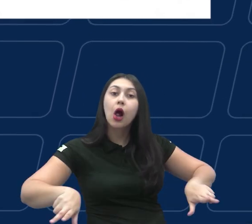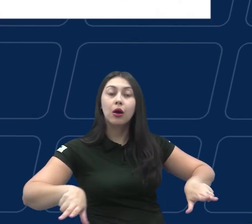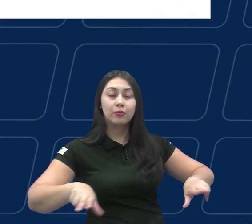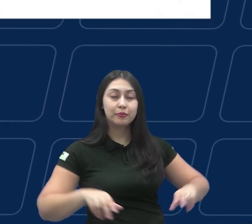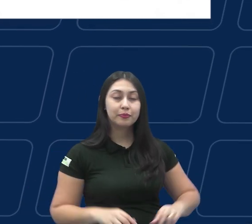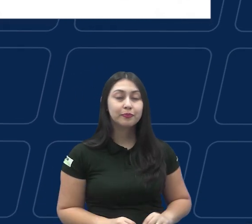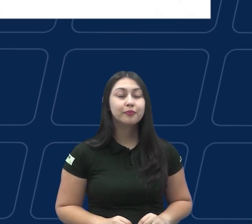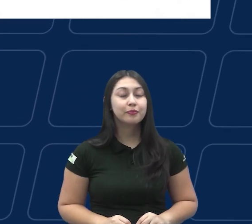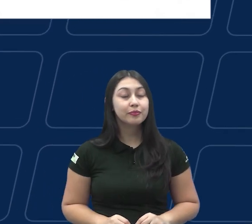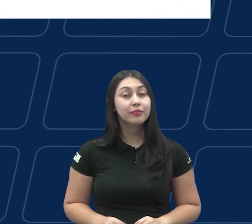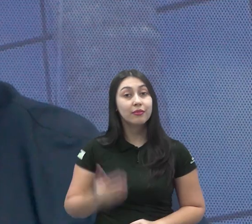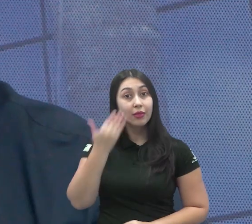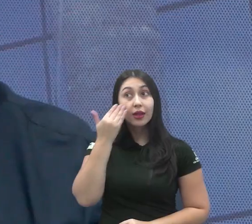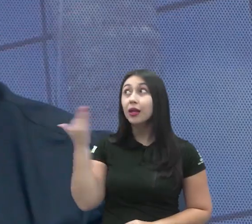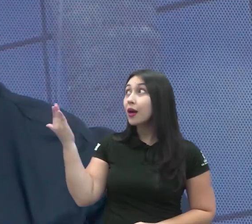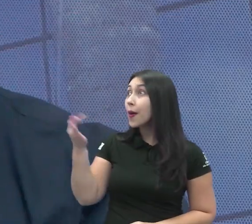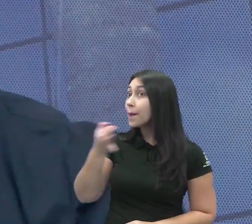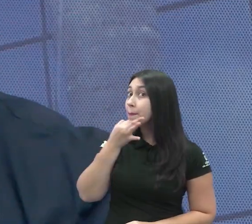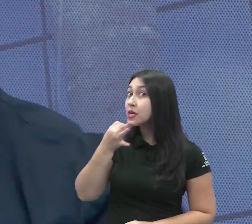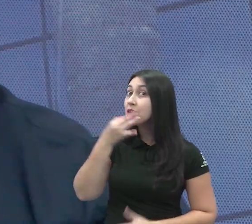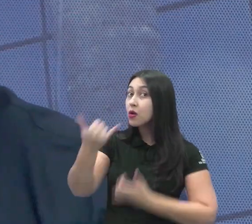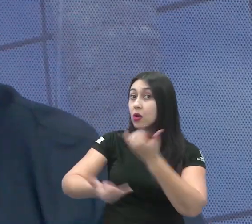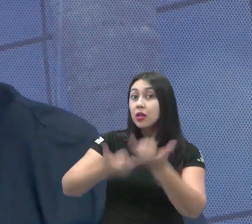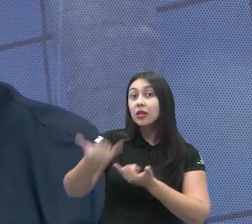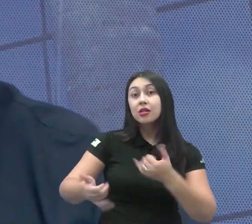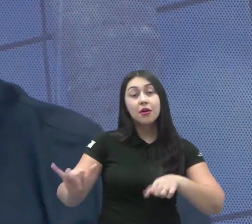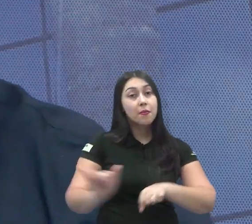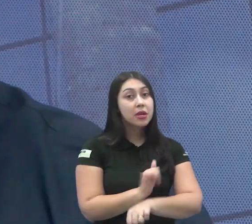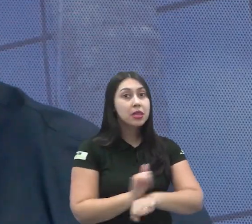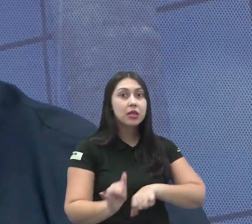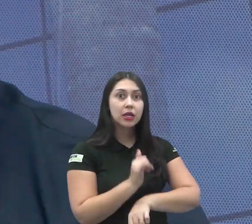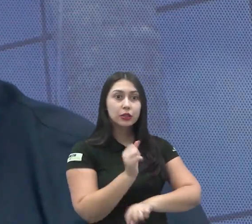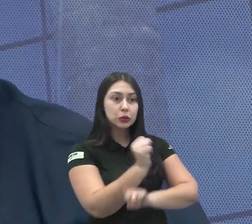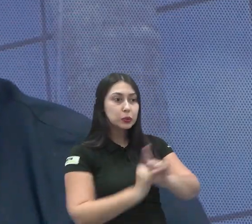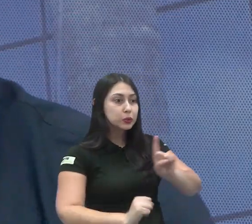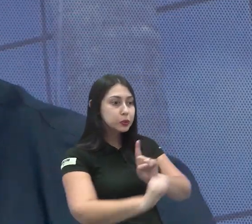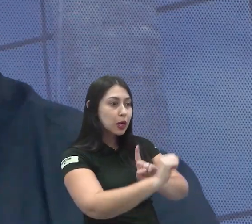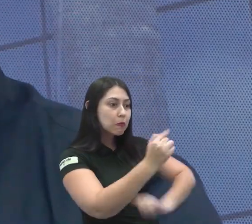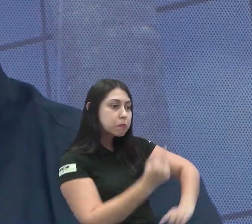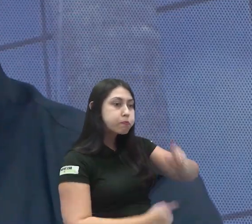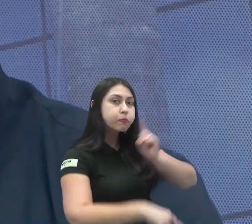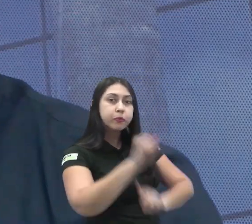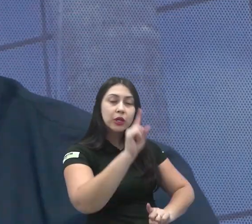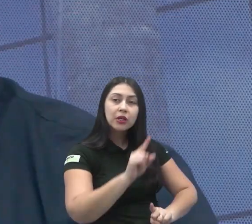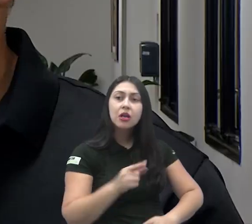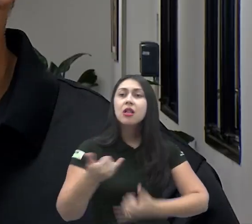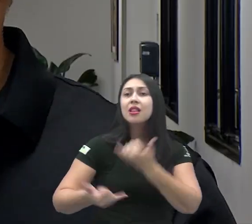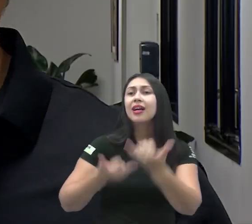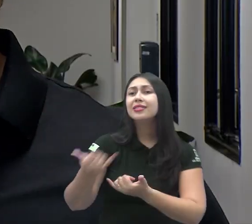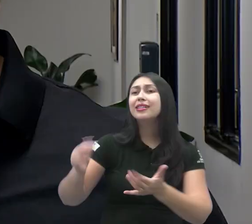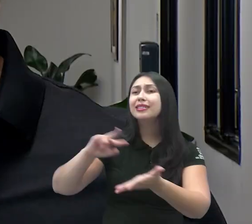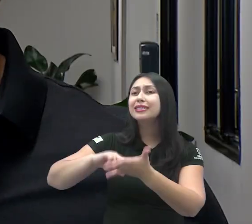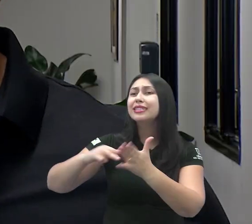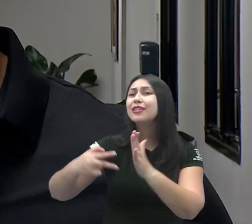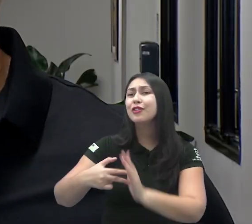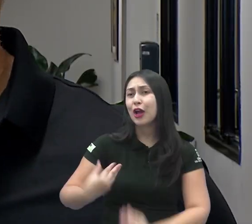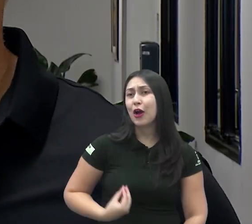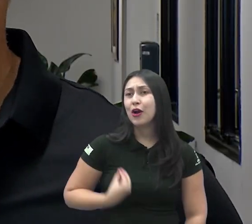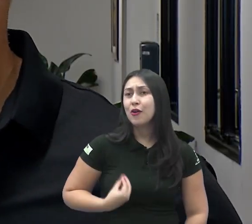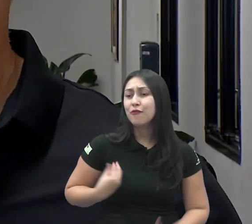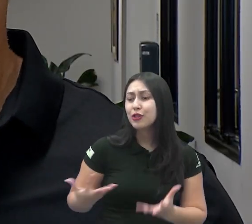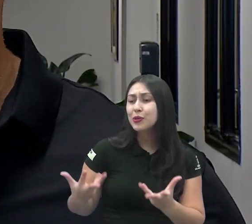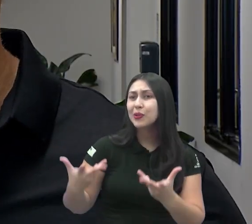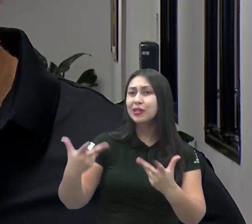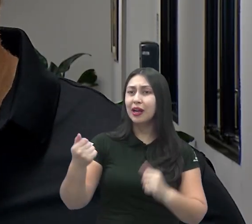diversos setores da sociedade. Para o vereador, o lazer também é uma ferramenta de transformação social. Lazer é qualidade de